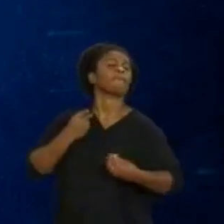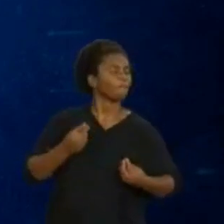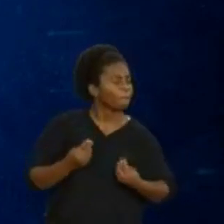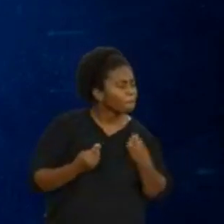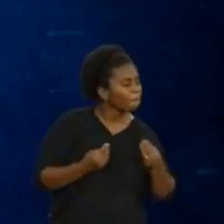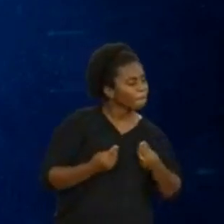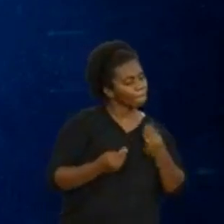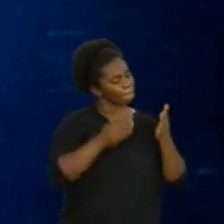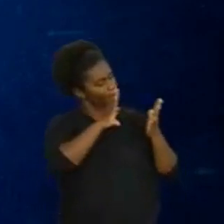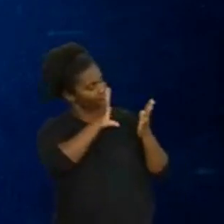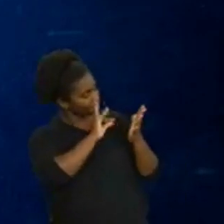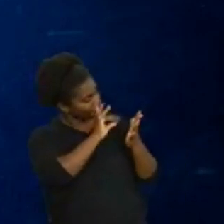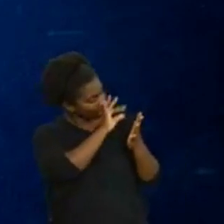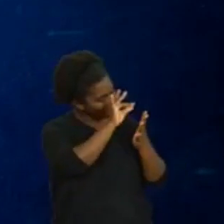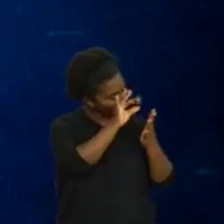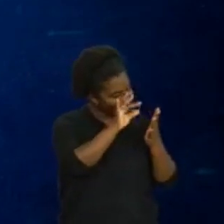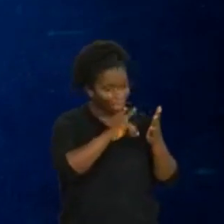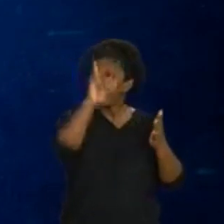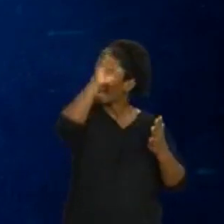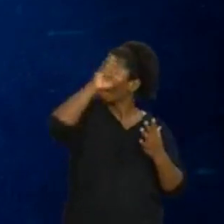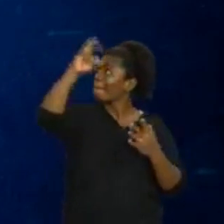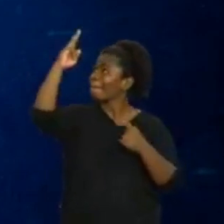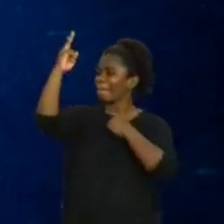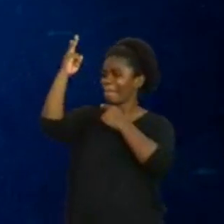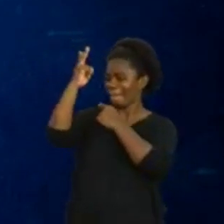Nos detalhes.